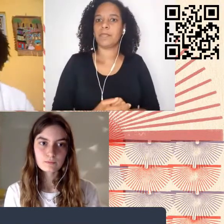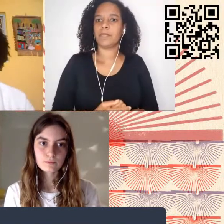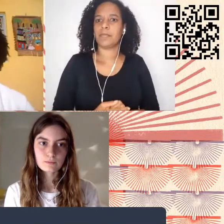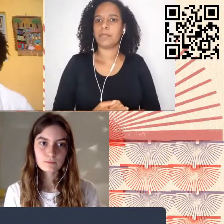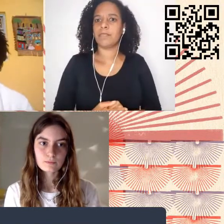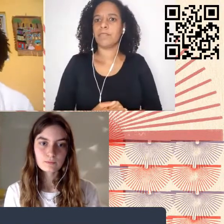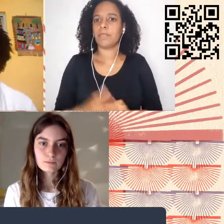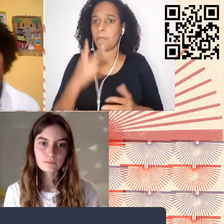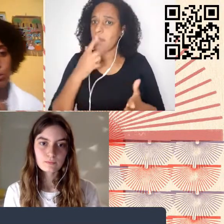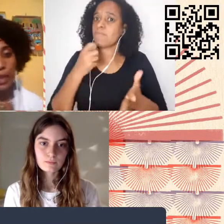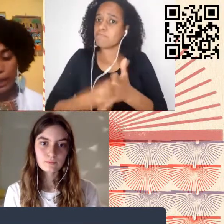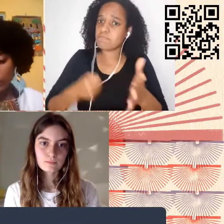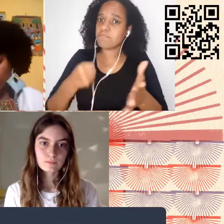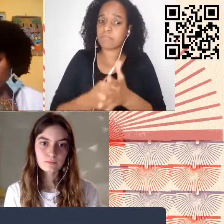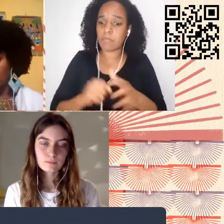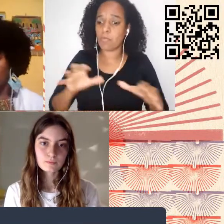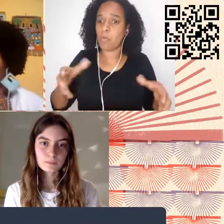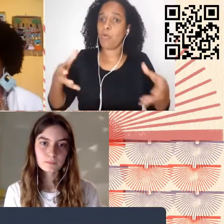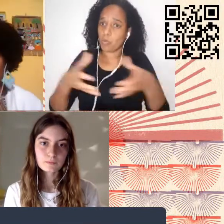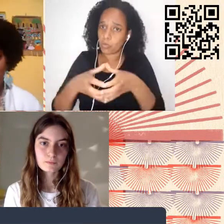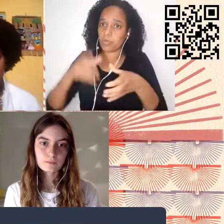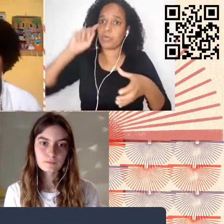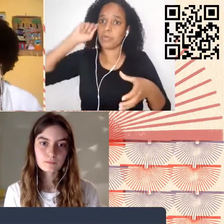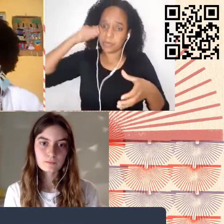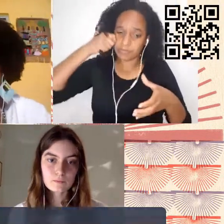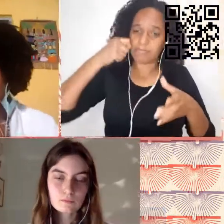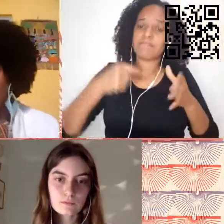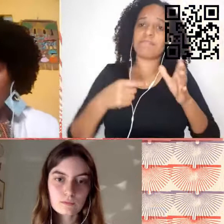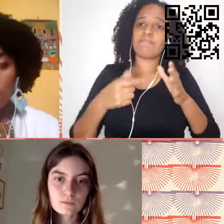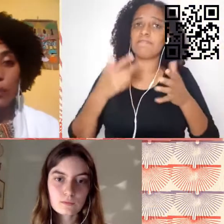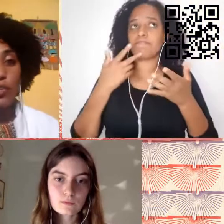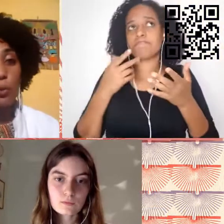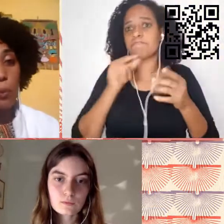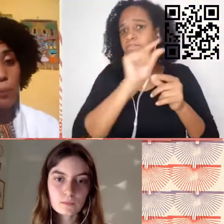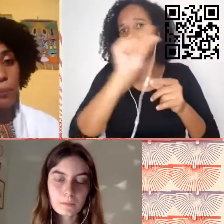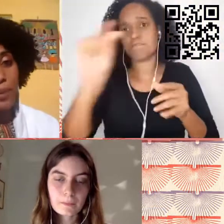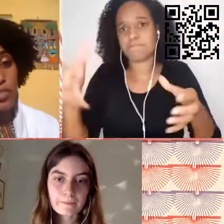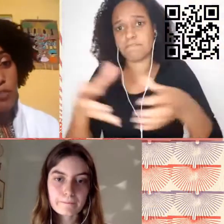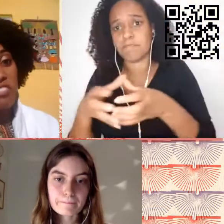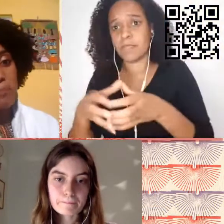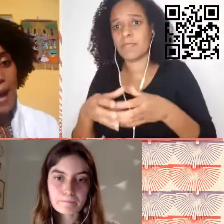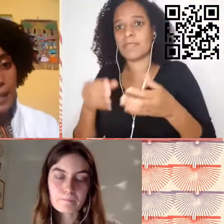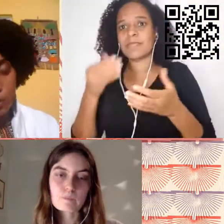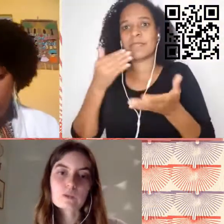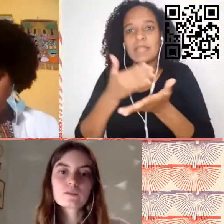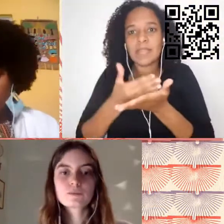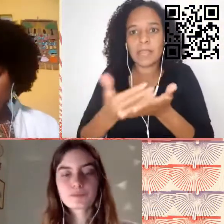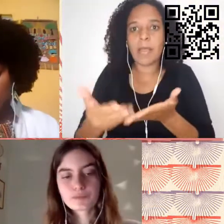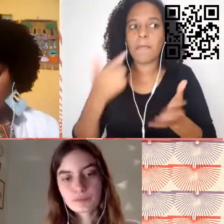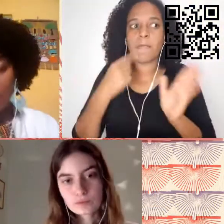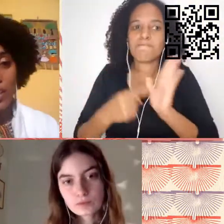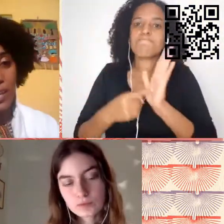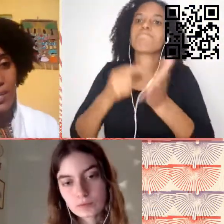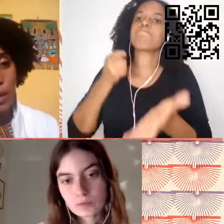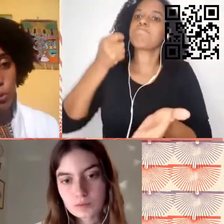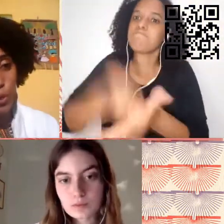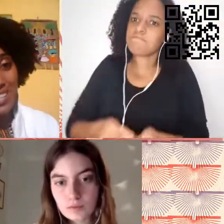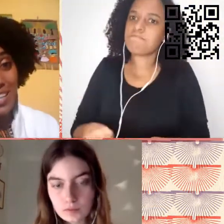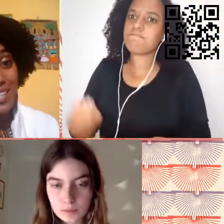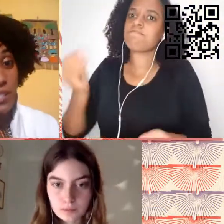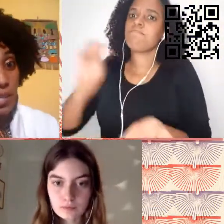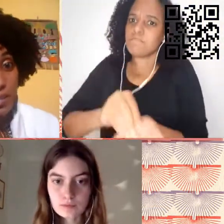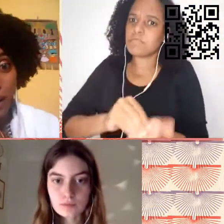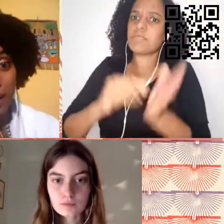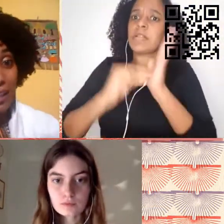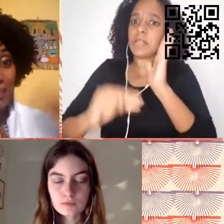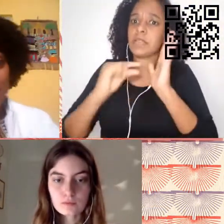uma luta do movimento negro em várias frentes para a gente firmar isso. Né, de que esses autores